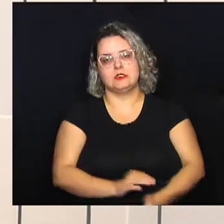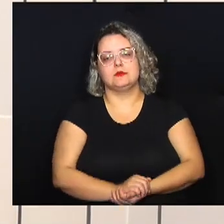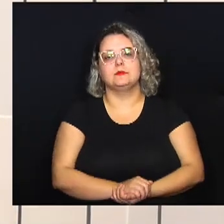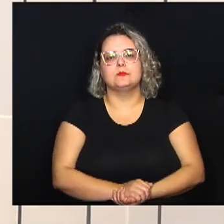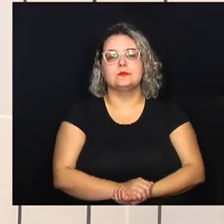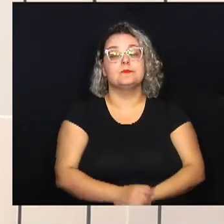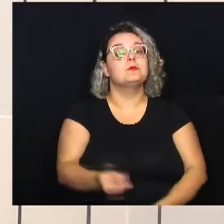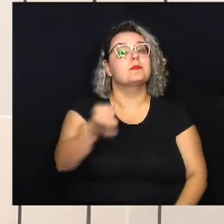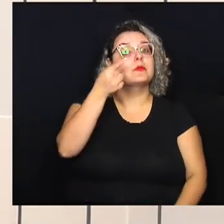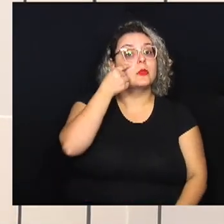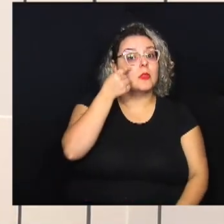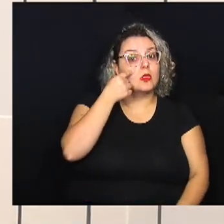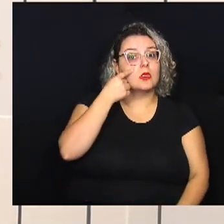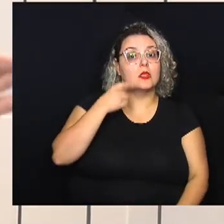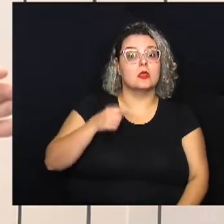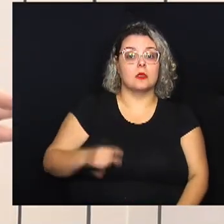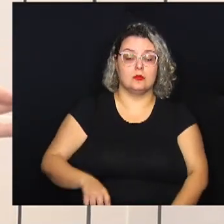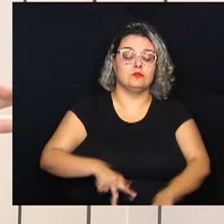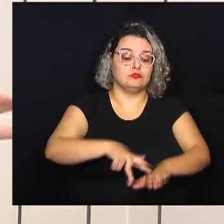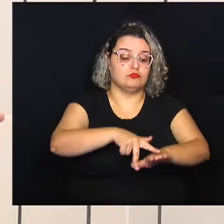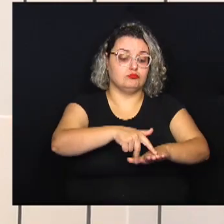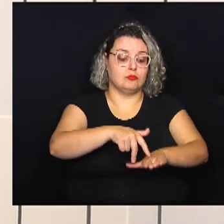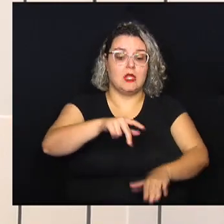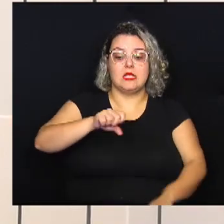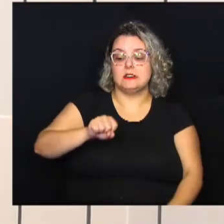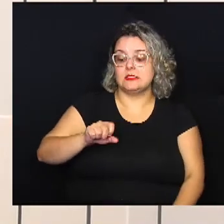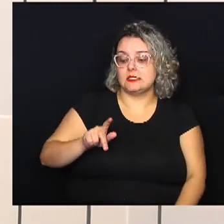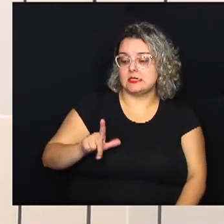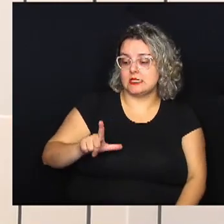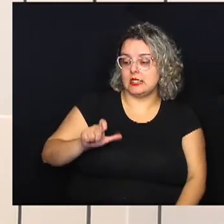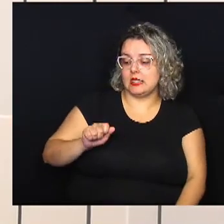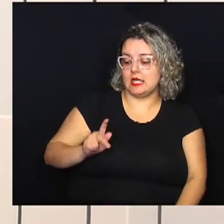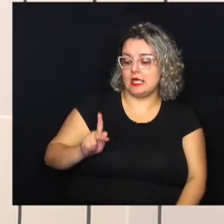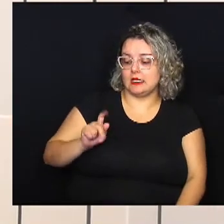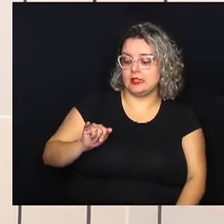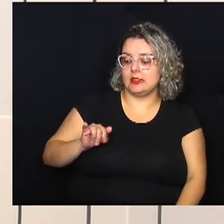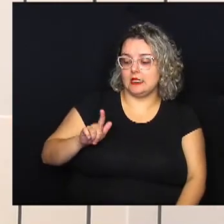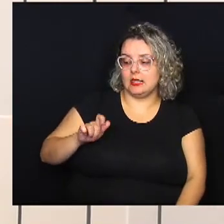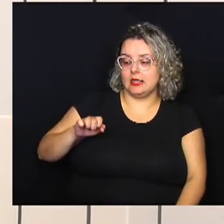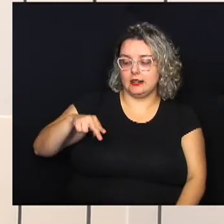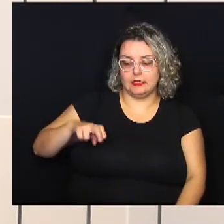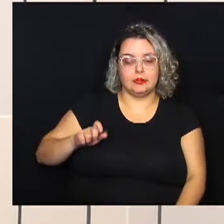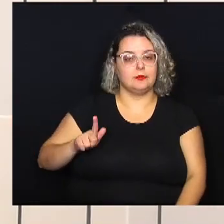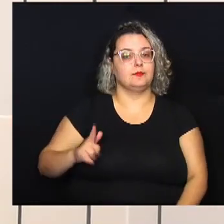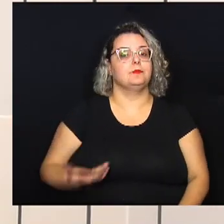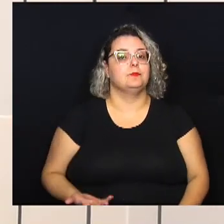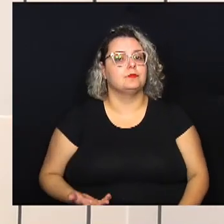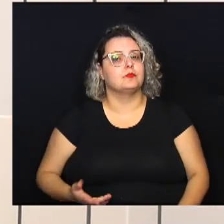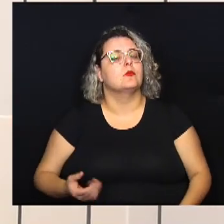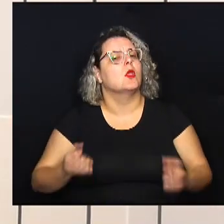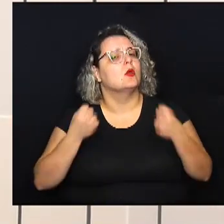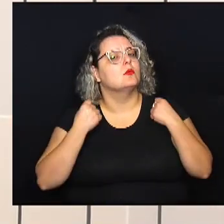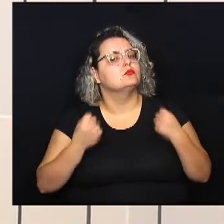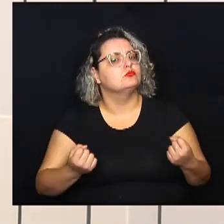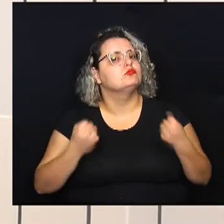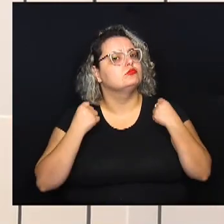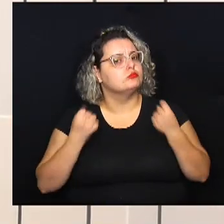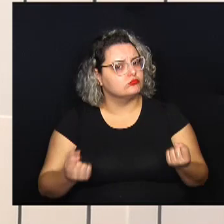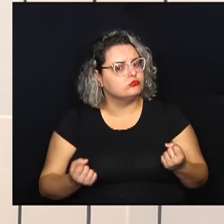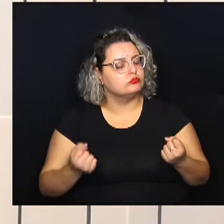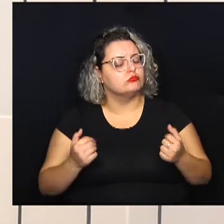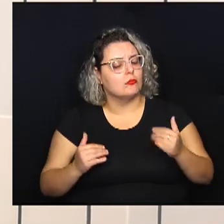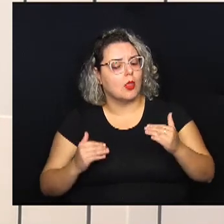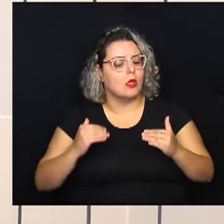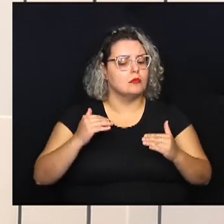Olha só, o slackline é uma modalidade de exercício físico onde as pessoas precisam ficar